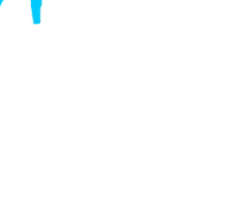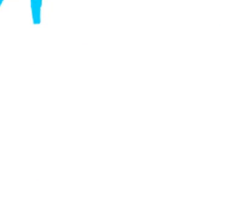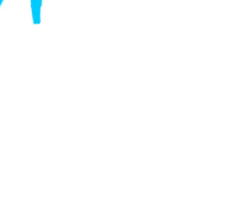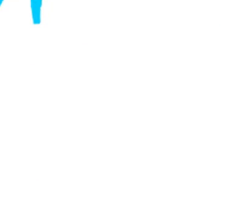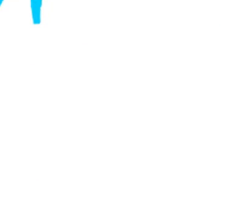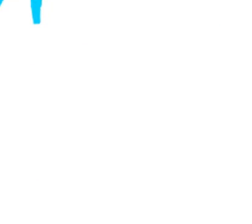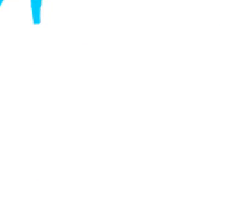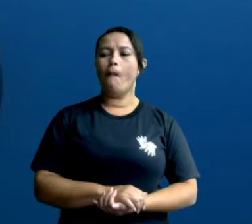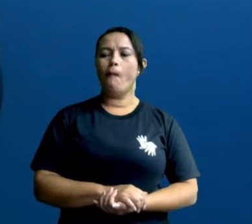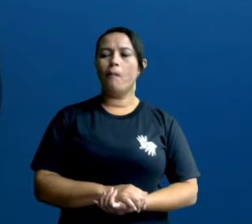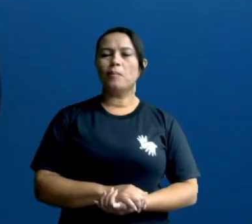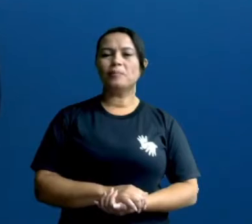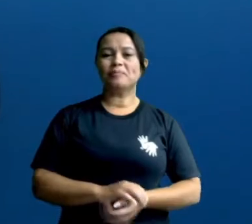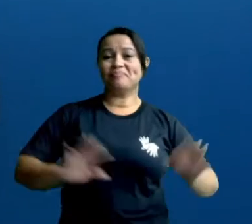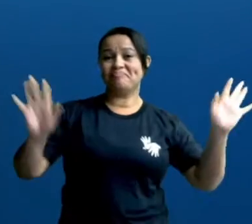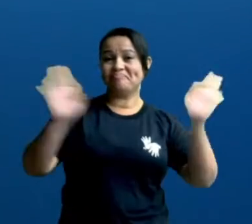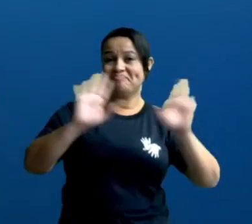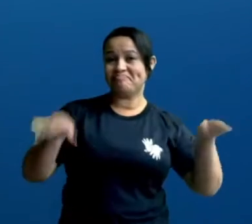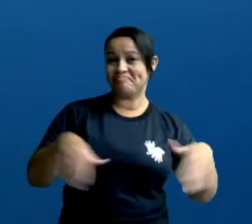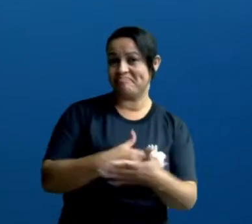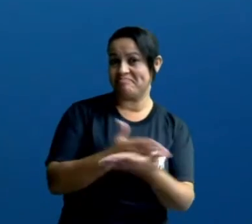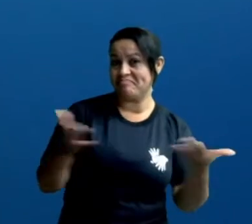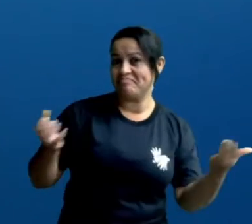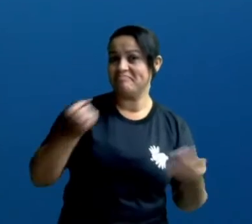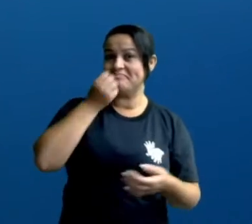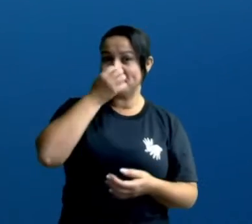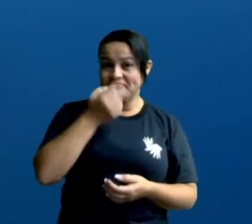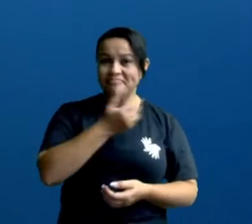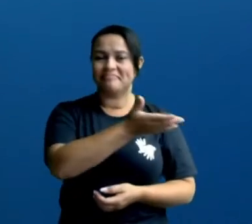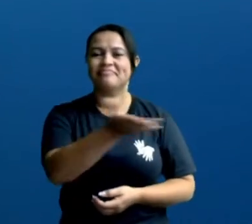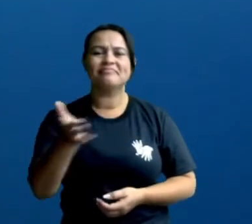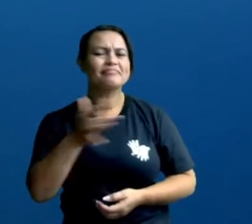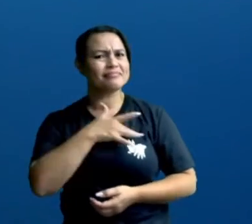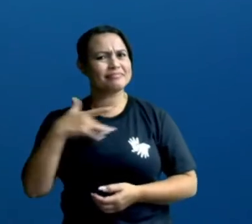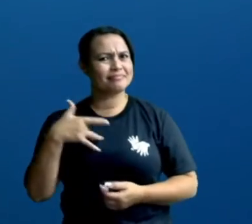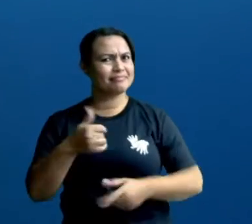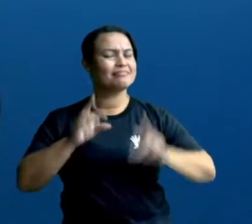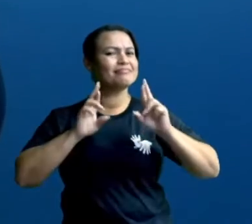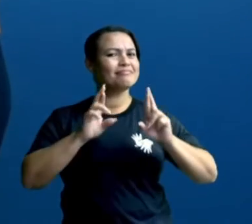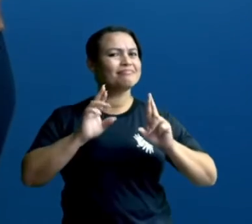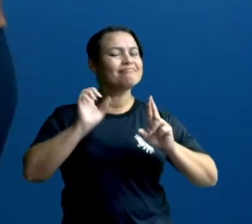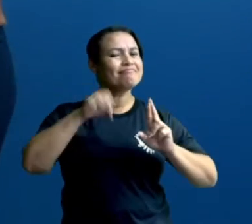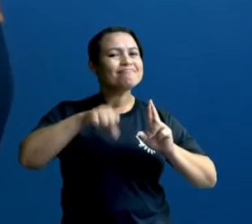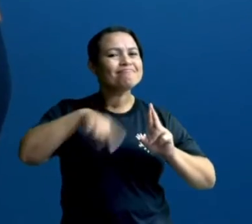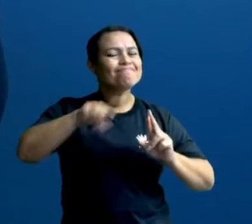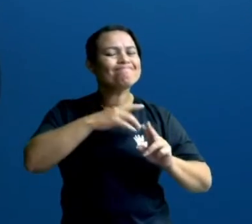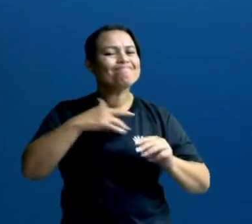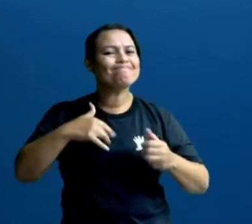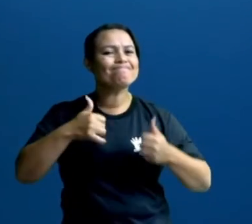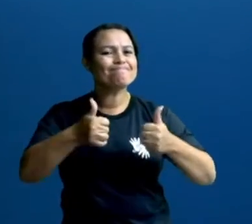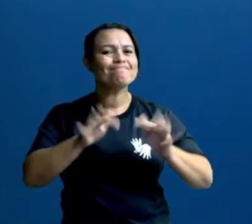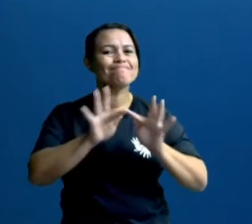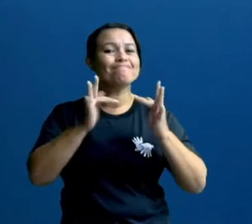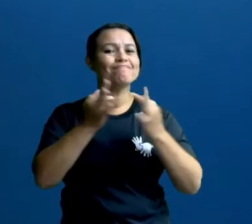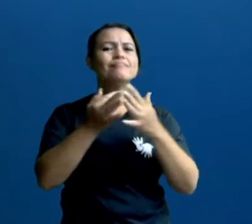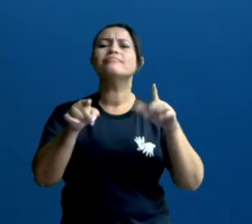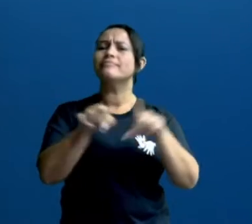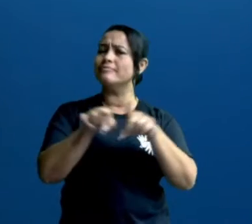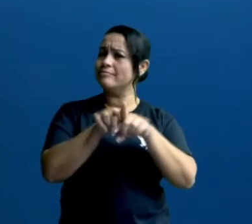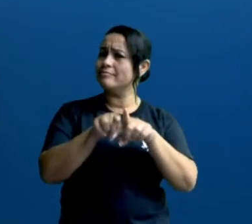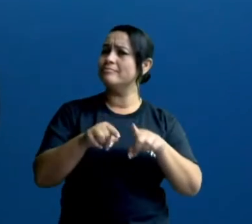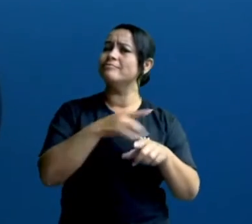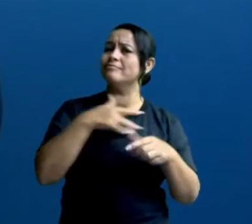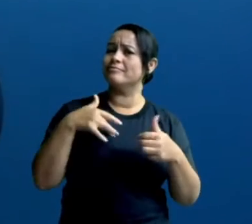o Olá pessoal tudo bom com vocês eu espero que vocês estejam bem que os familiares têm